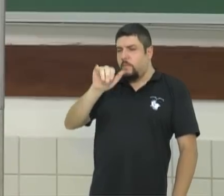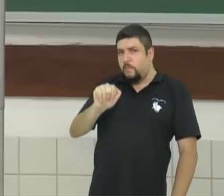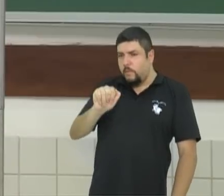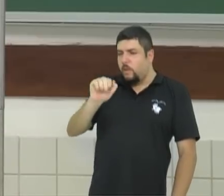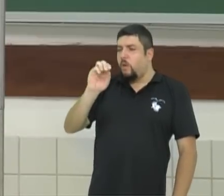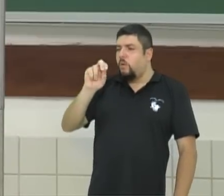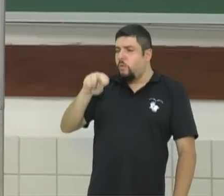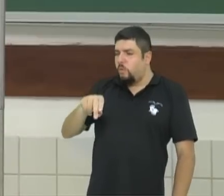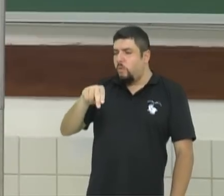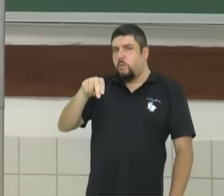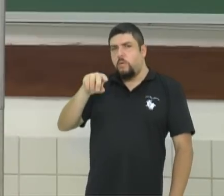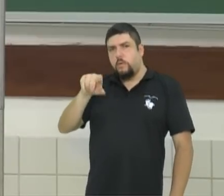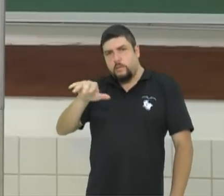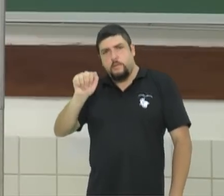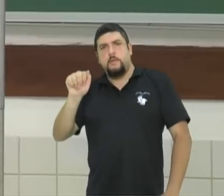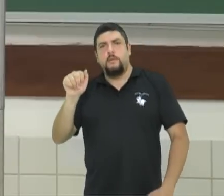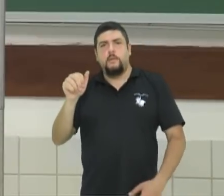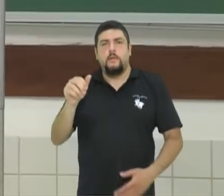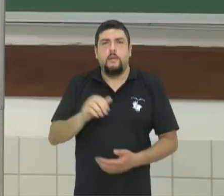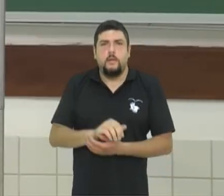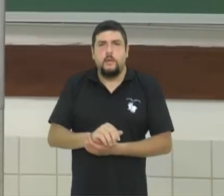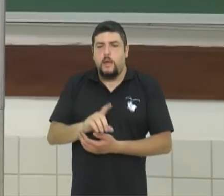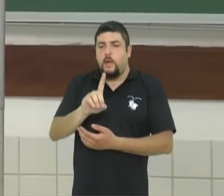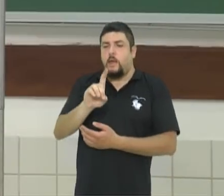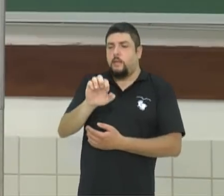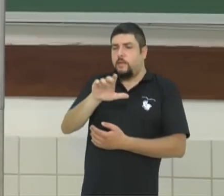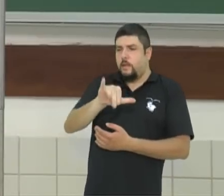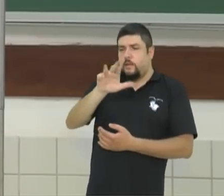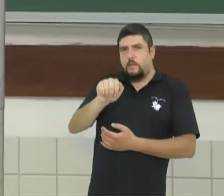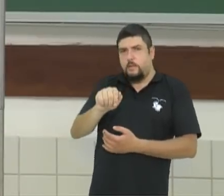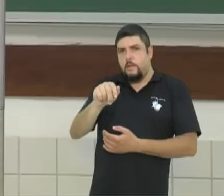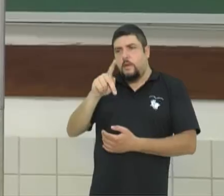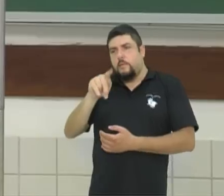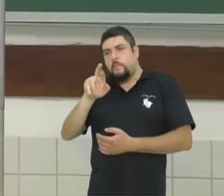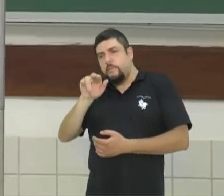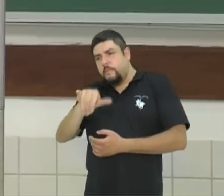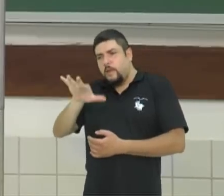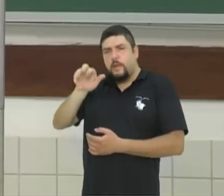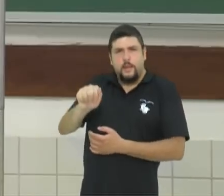Em numerais ordinais, a gente fala 10ª, não,